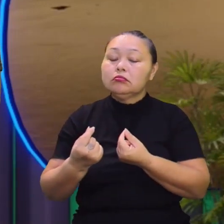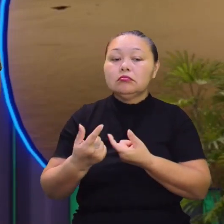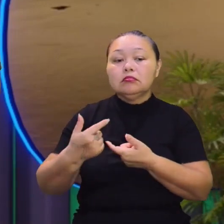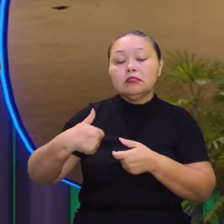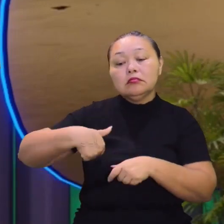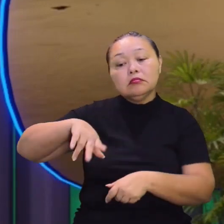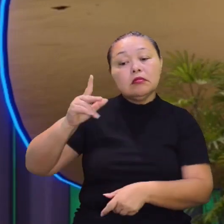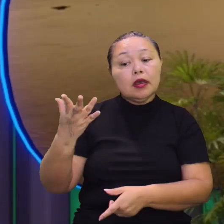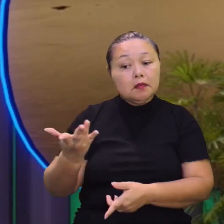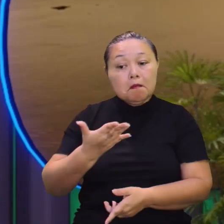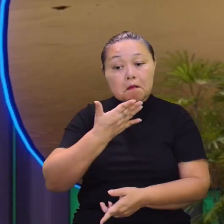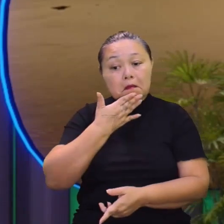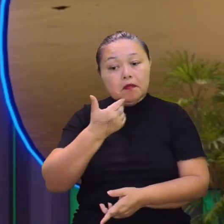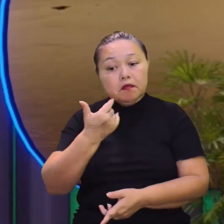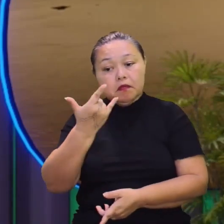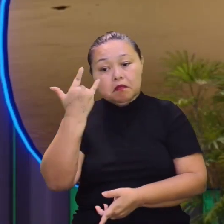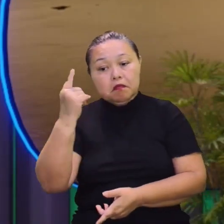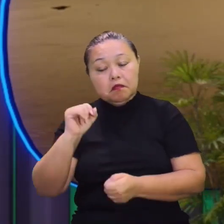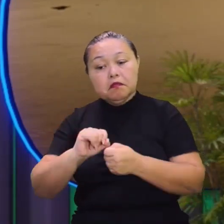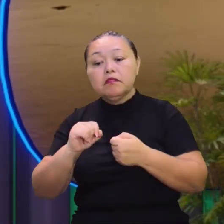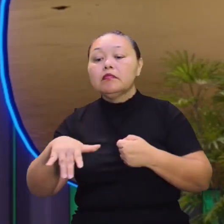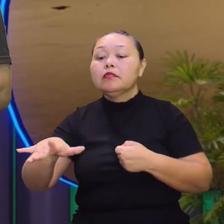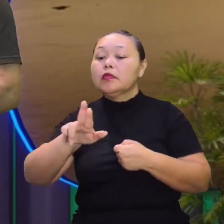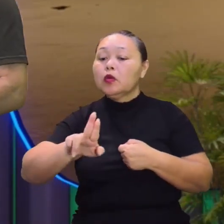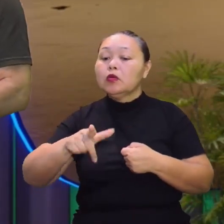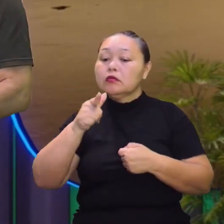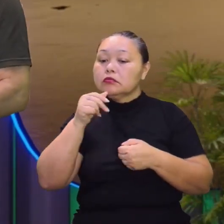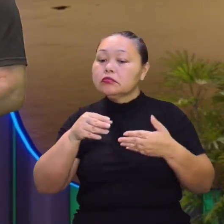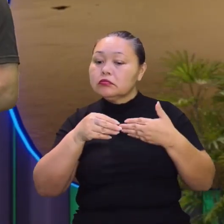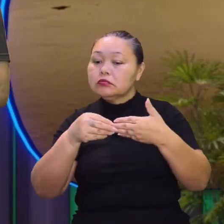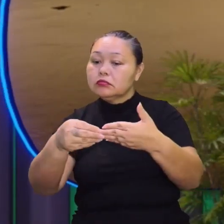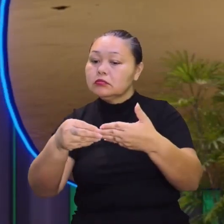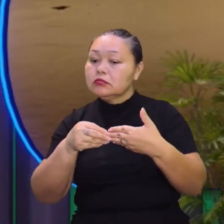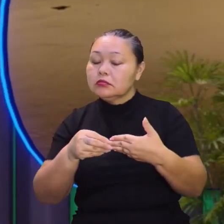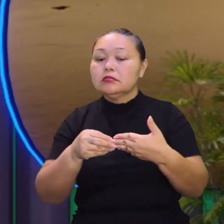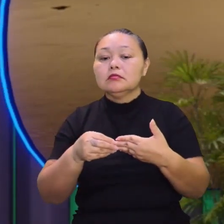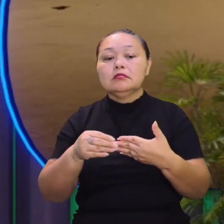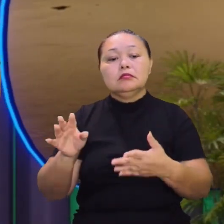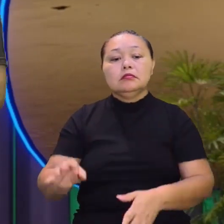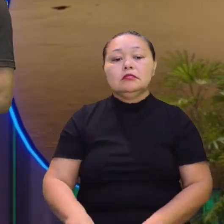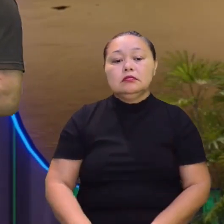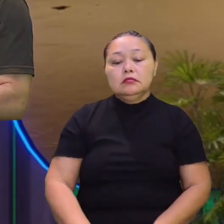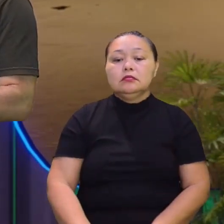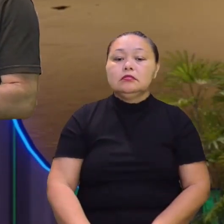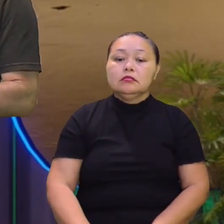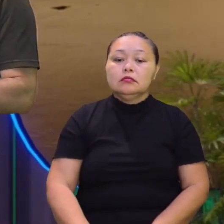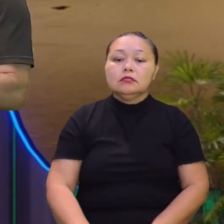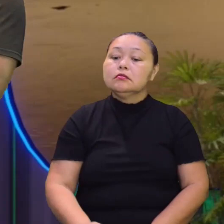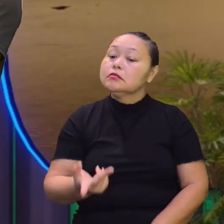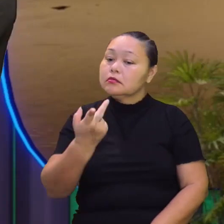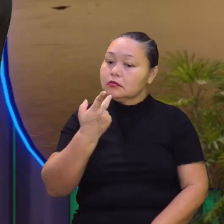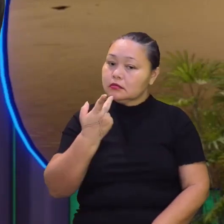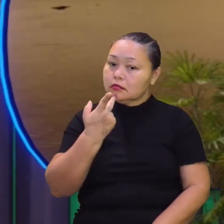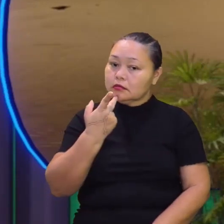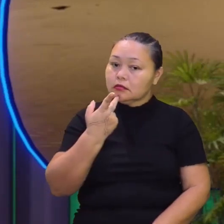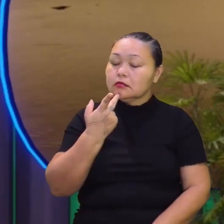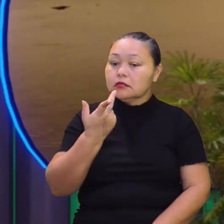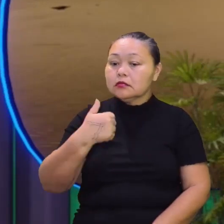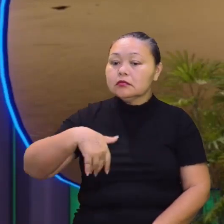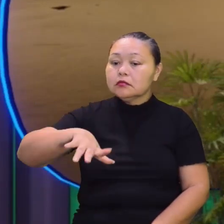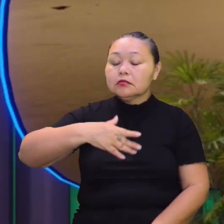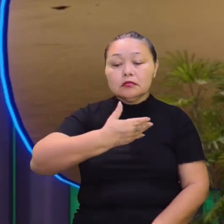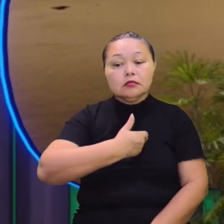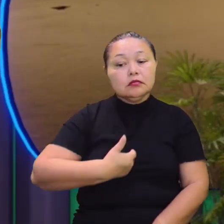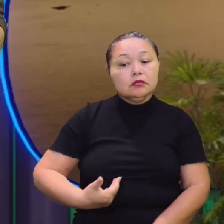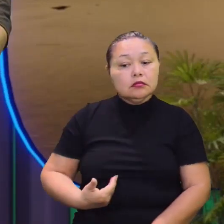é muito mais vantajoso via transporte hidroviário. E falando também sobre, já que estamos